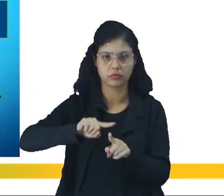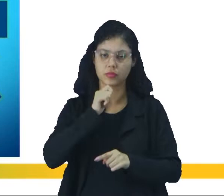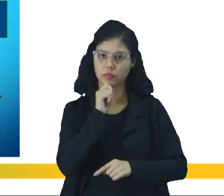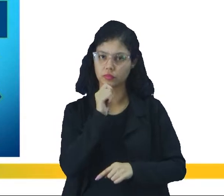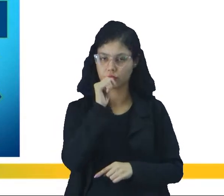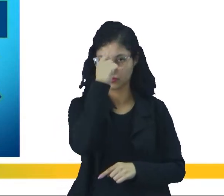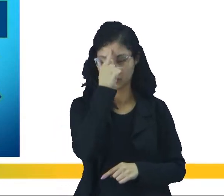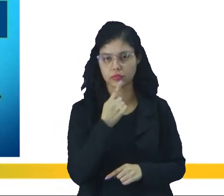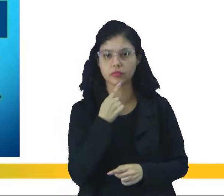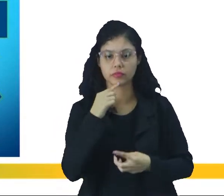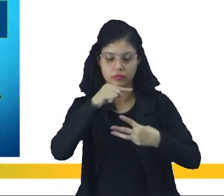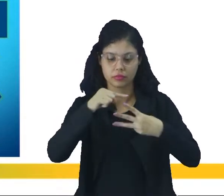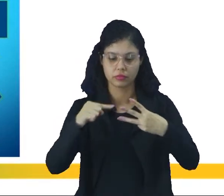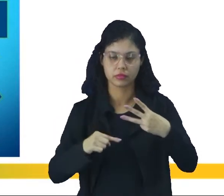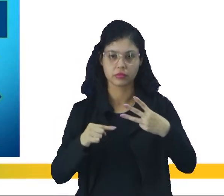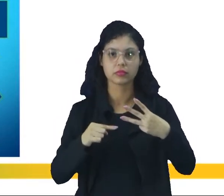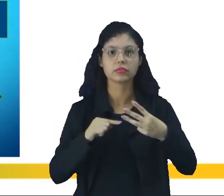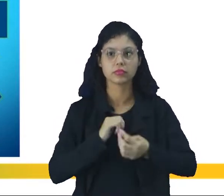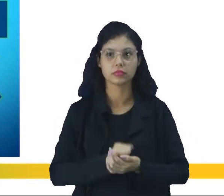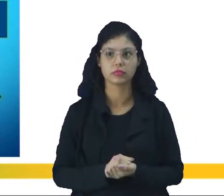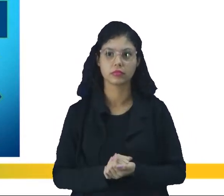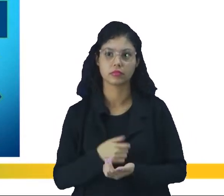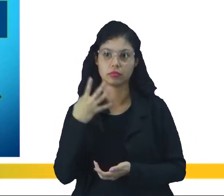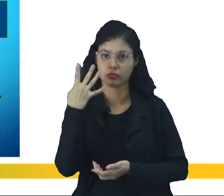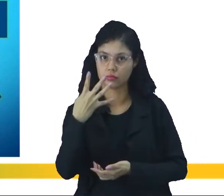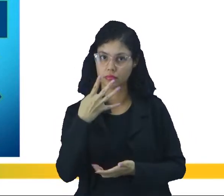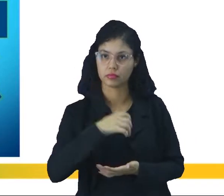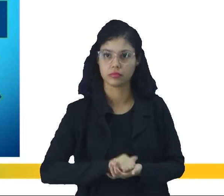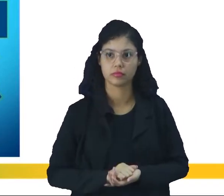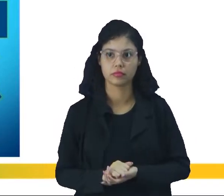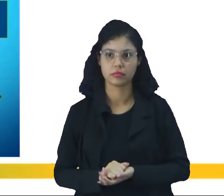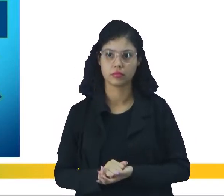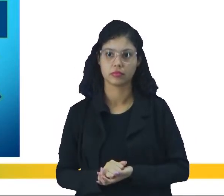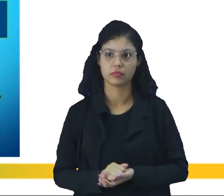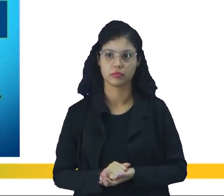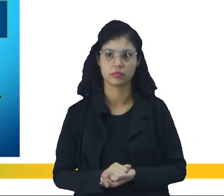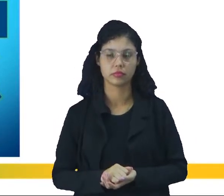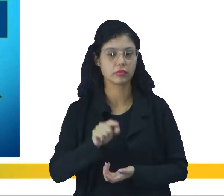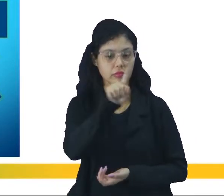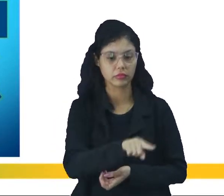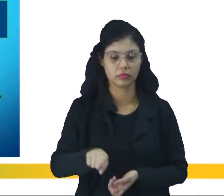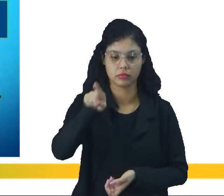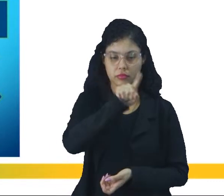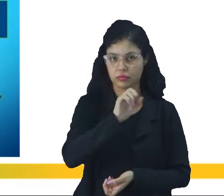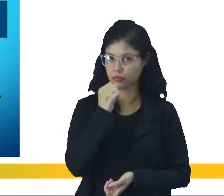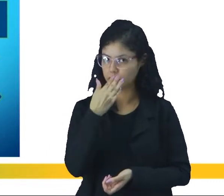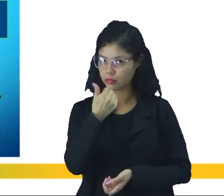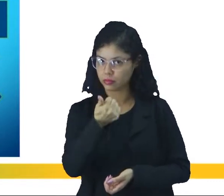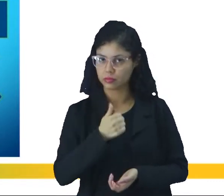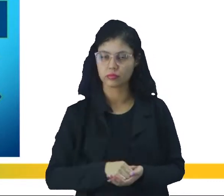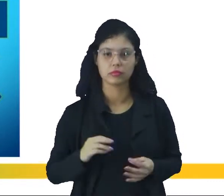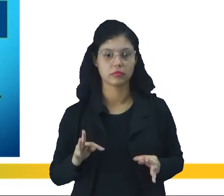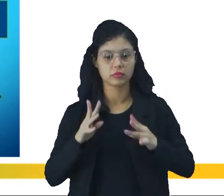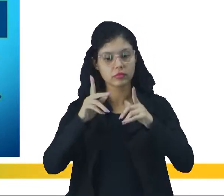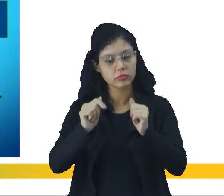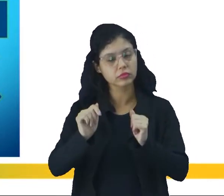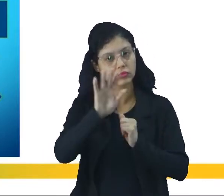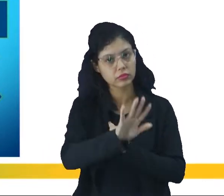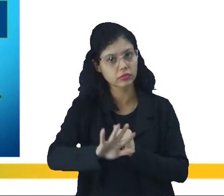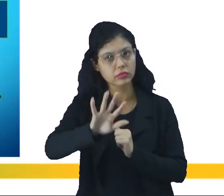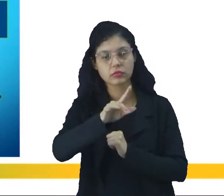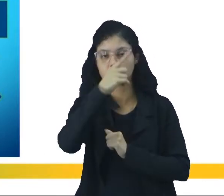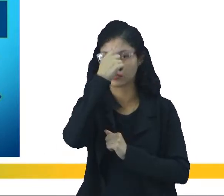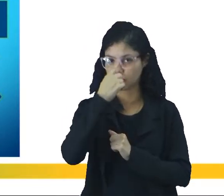eu tenho uma figura de 3 lados, essas aqui tem 4 lados e essa aqui é o círculo, beleza? Todas elas aqui